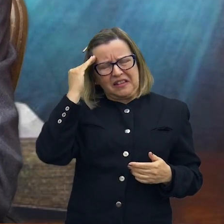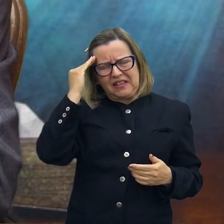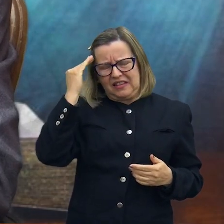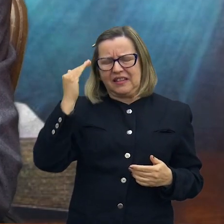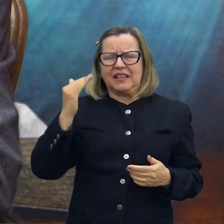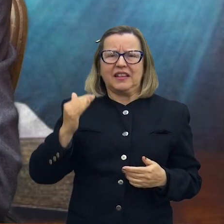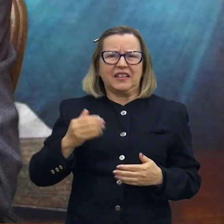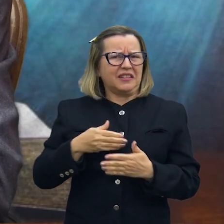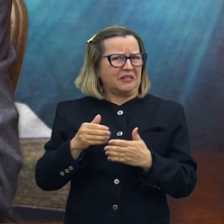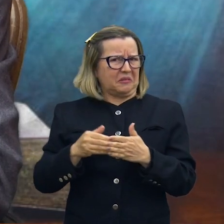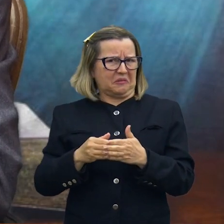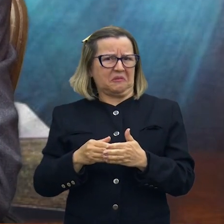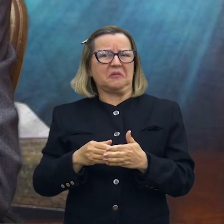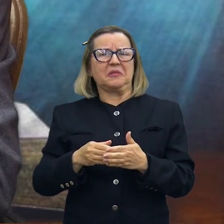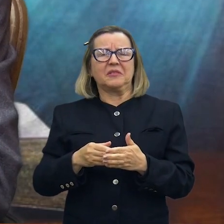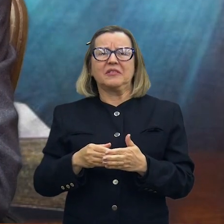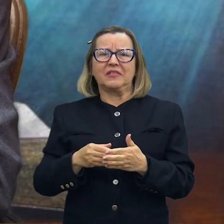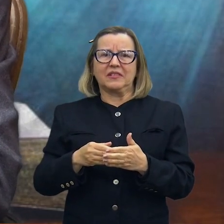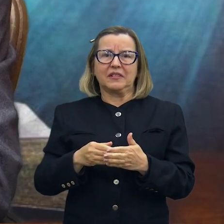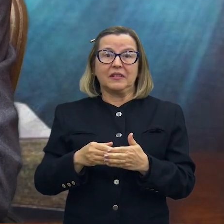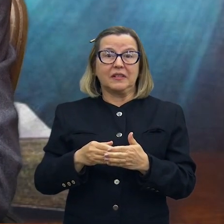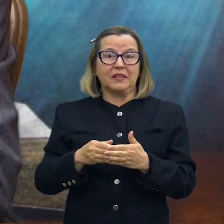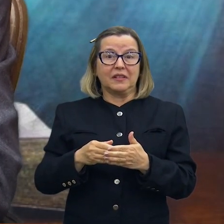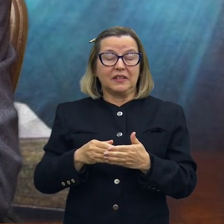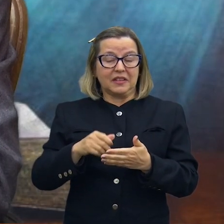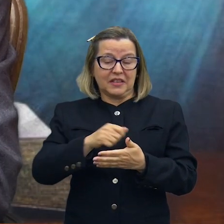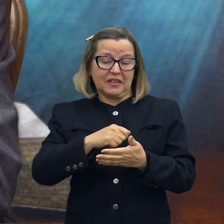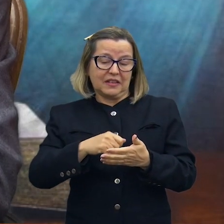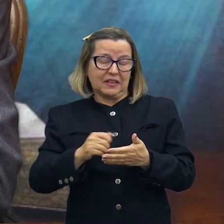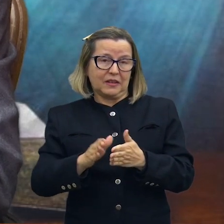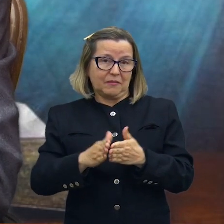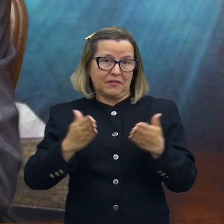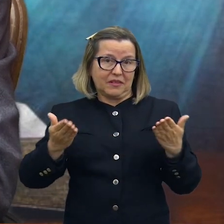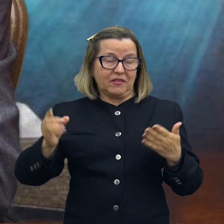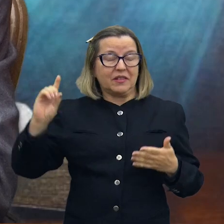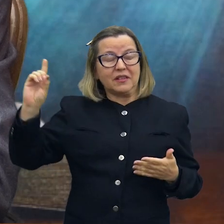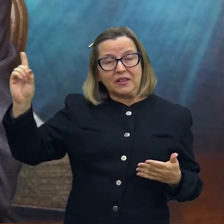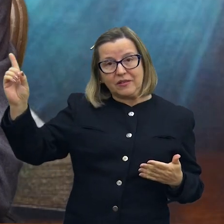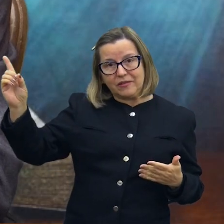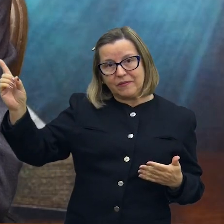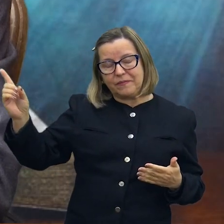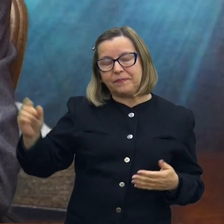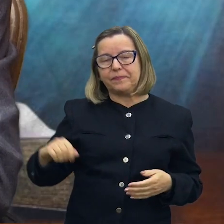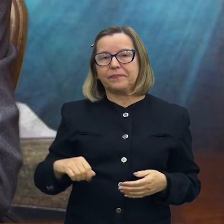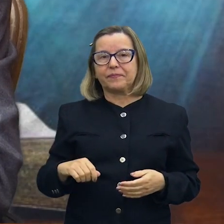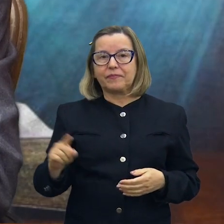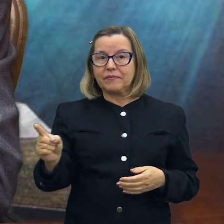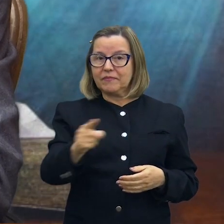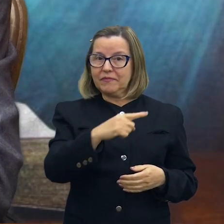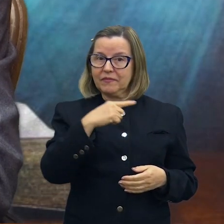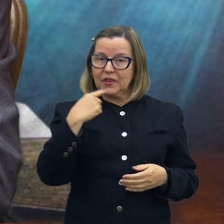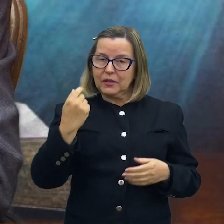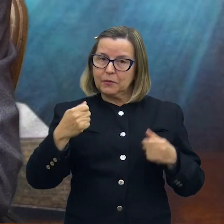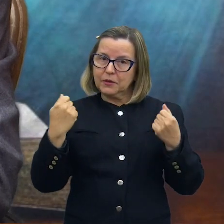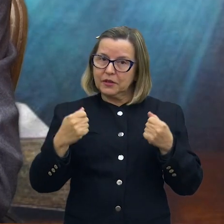entendemos tudo o que está escrito na palavra de Deus? Então, que nós tenhamos